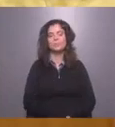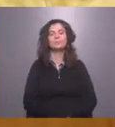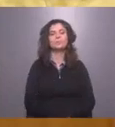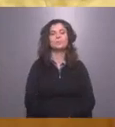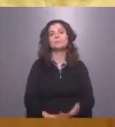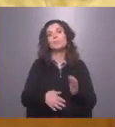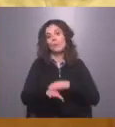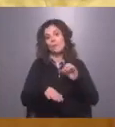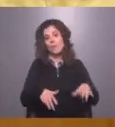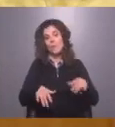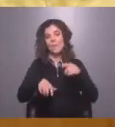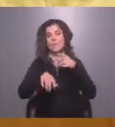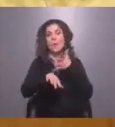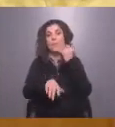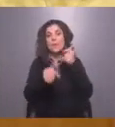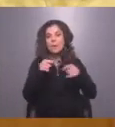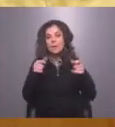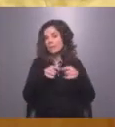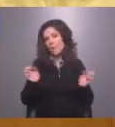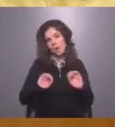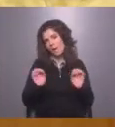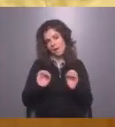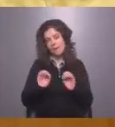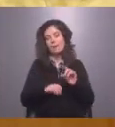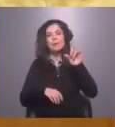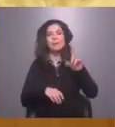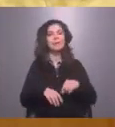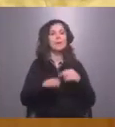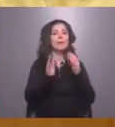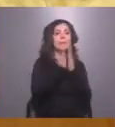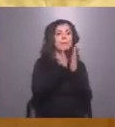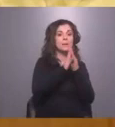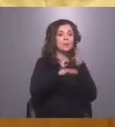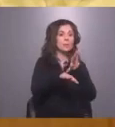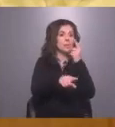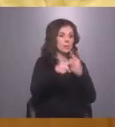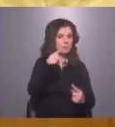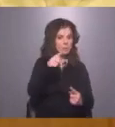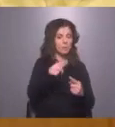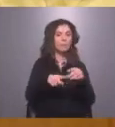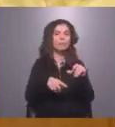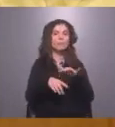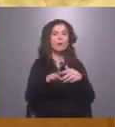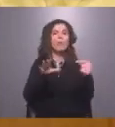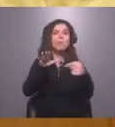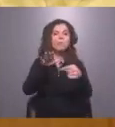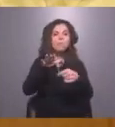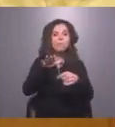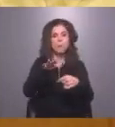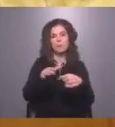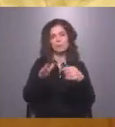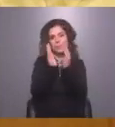haverá, por isso, o Rosário das 12 horas, e a missa das 12h30 será celebrada na Capela da Morte de